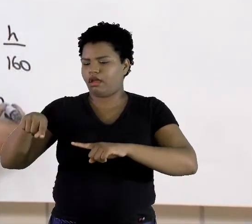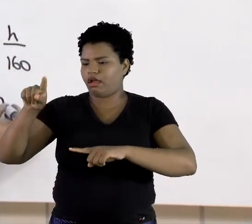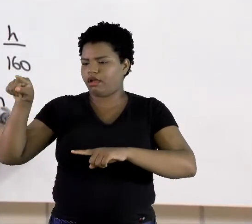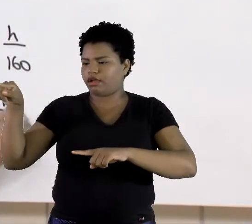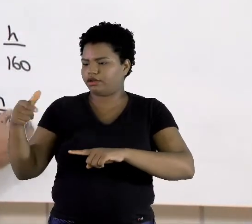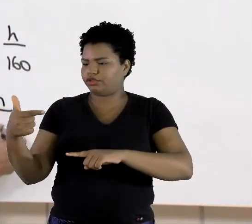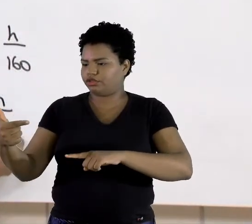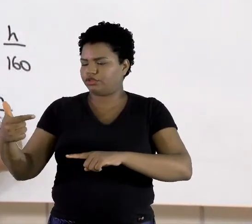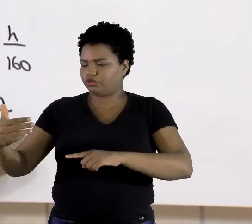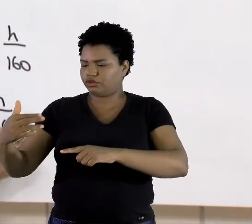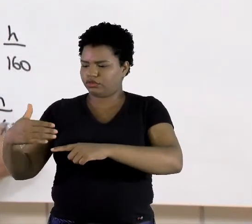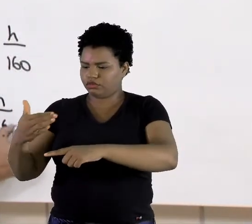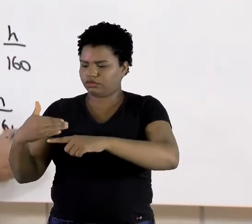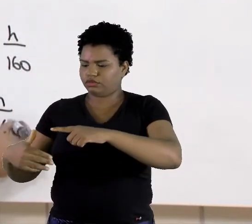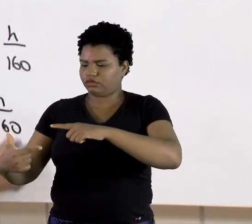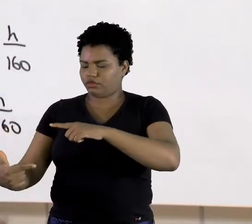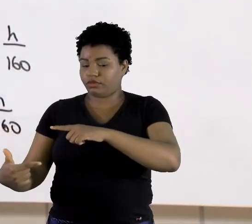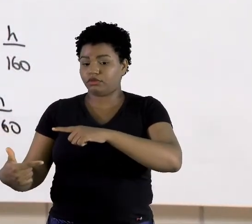substituímos.